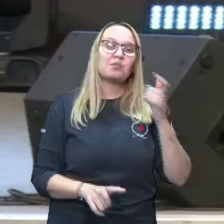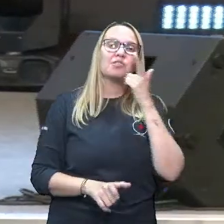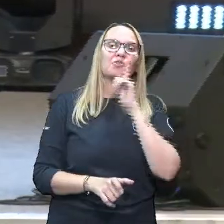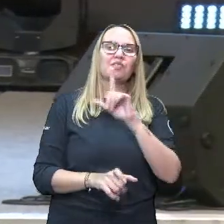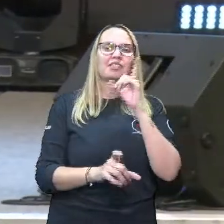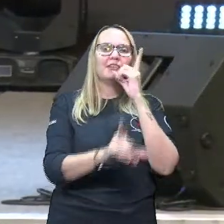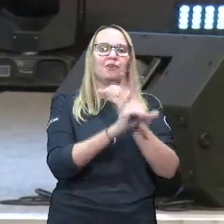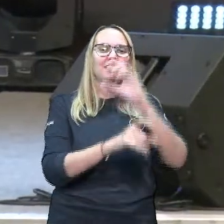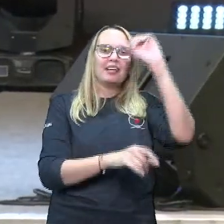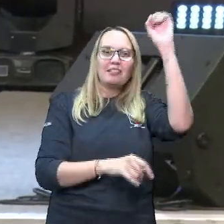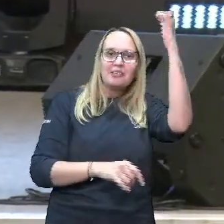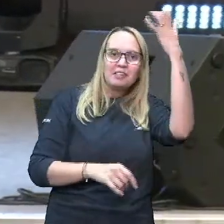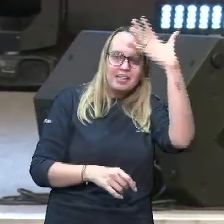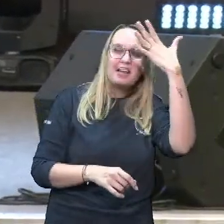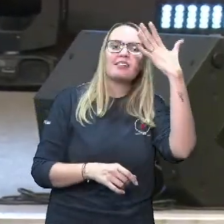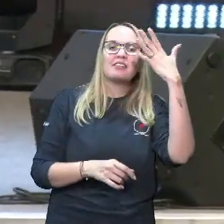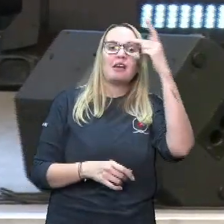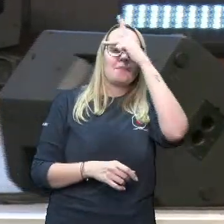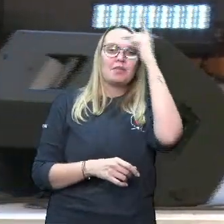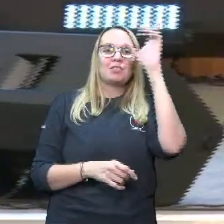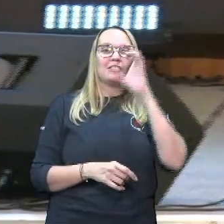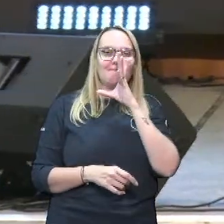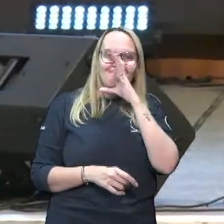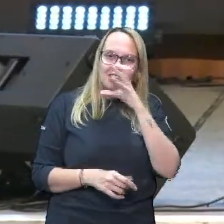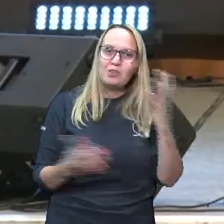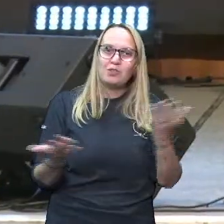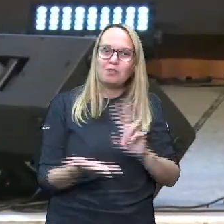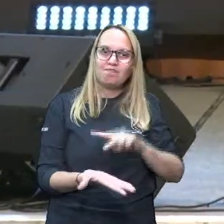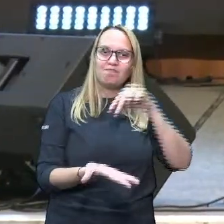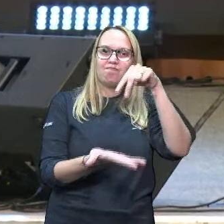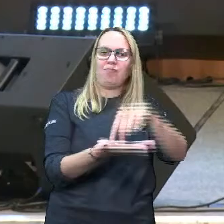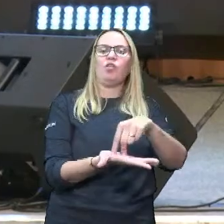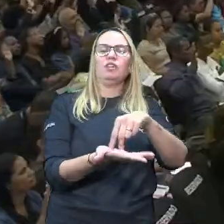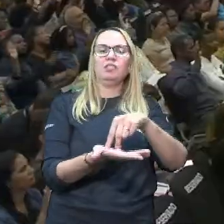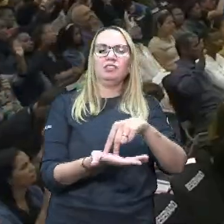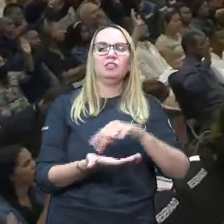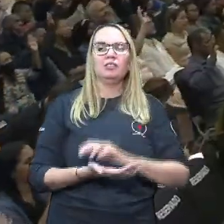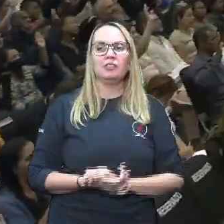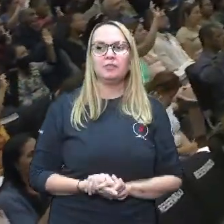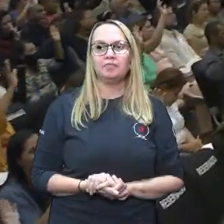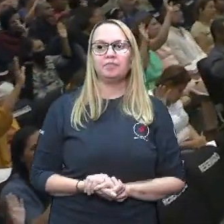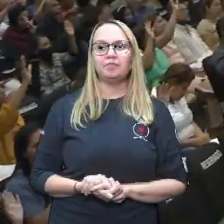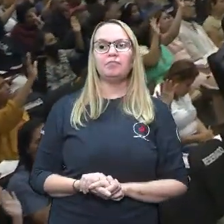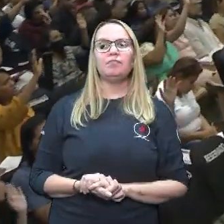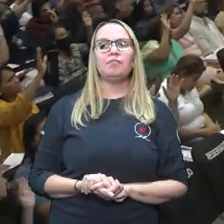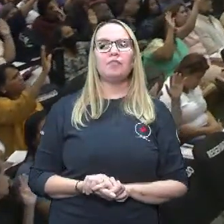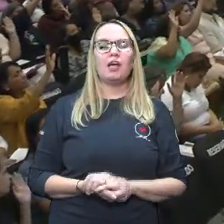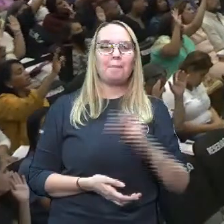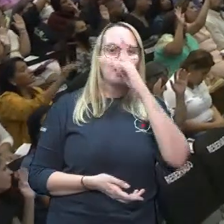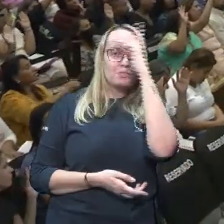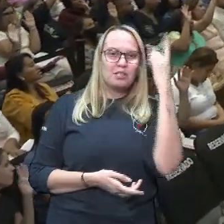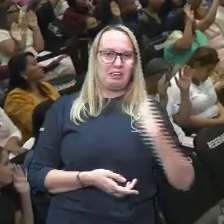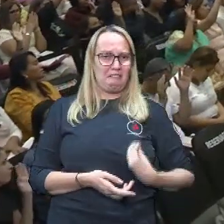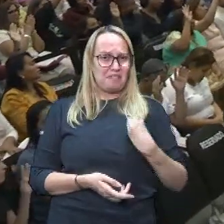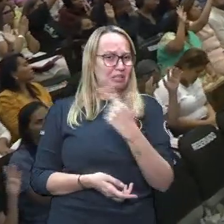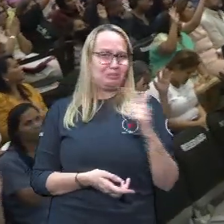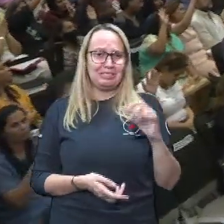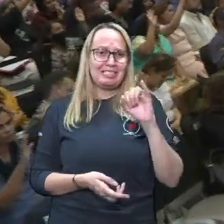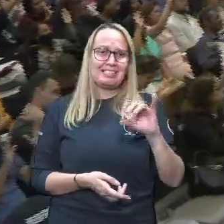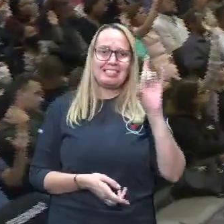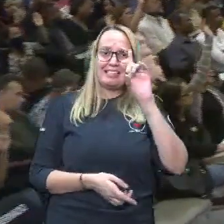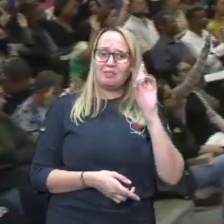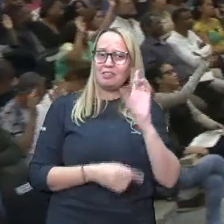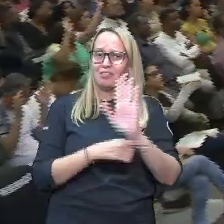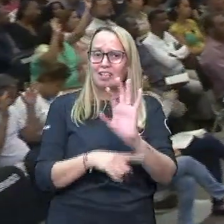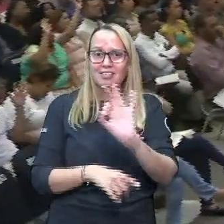alcançados? Os frutos da insistência de Deus, aqueles que não chegariam se não fosse Ele, que não sobreviveriam se não fosse Ele,